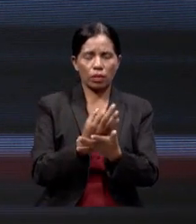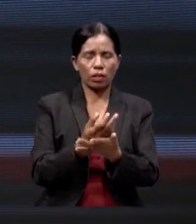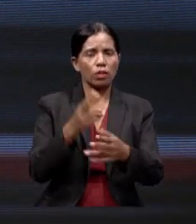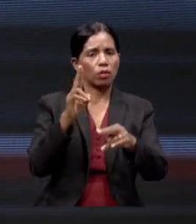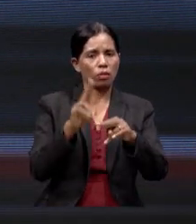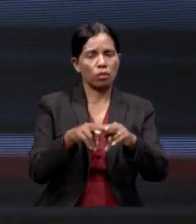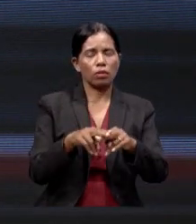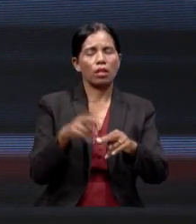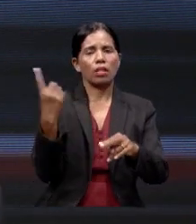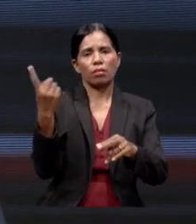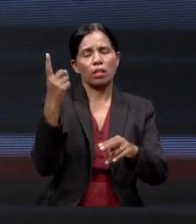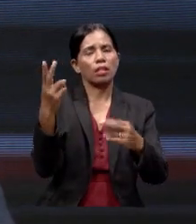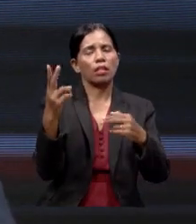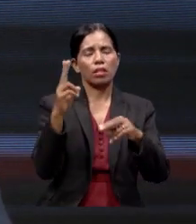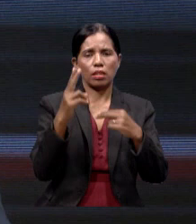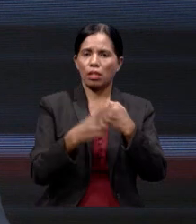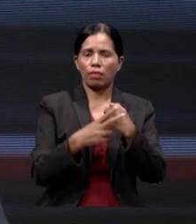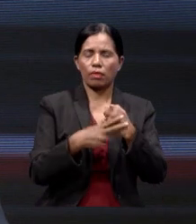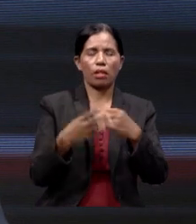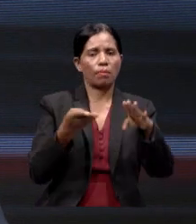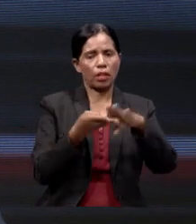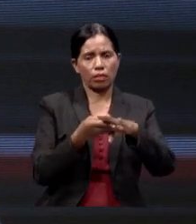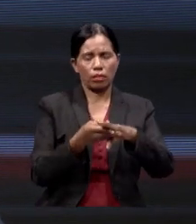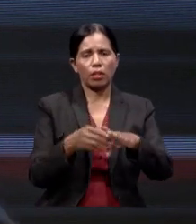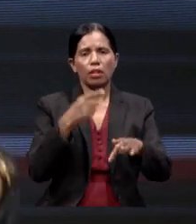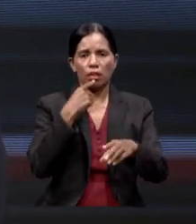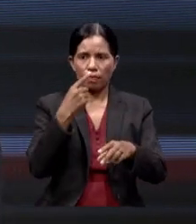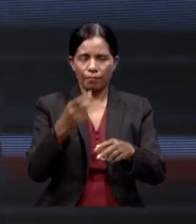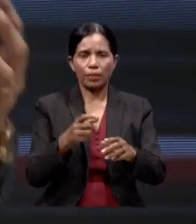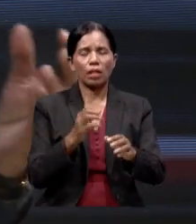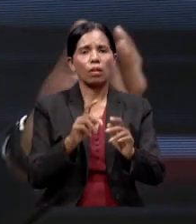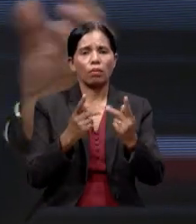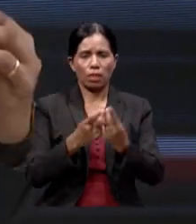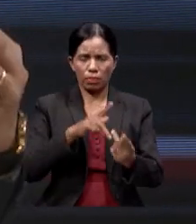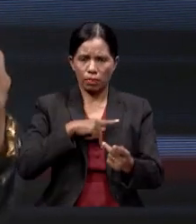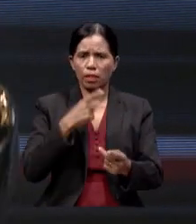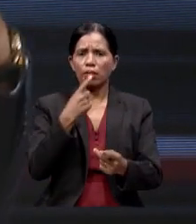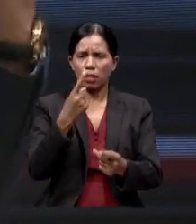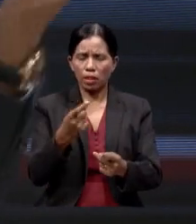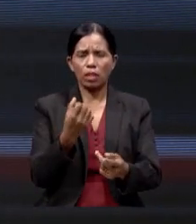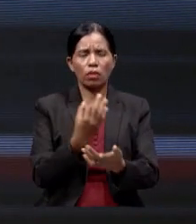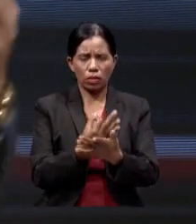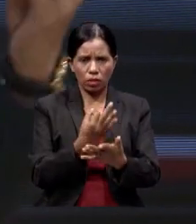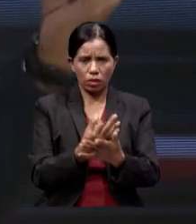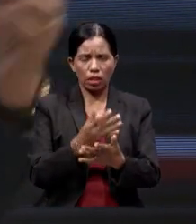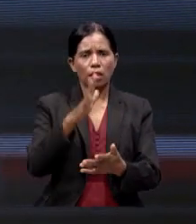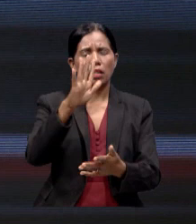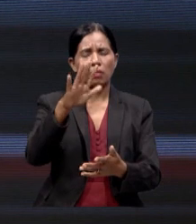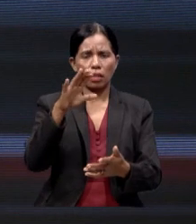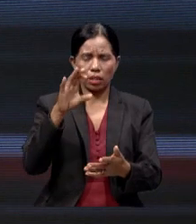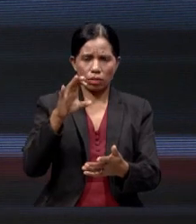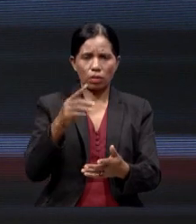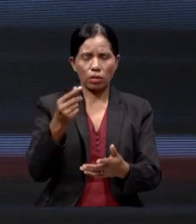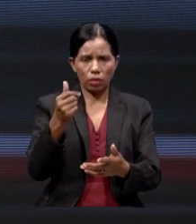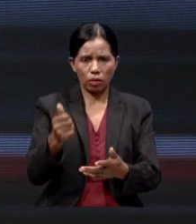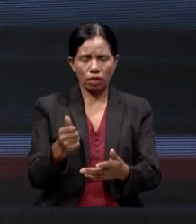neba hane sa unyau se setor privado hatete se osan ne masai o ituan 500 milões de itma sai mai